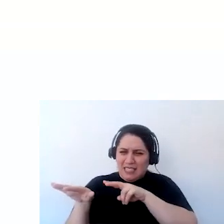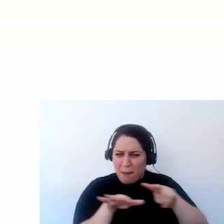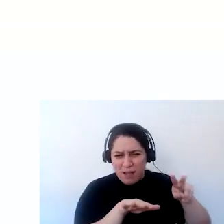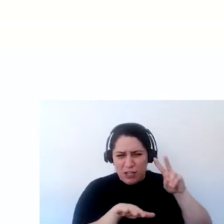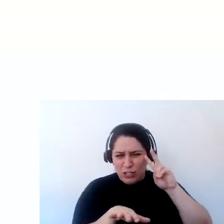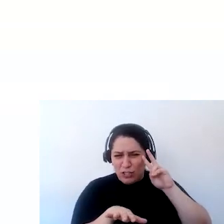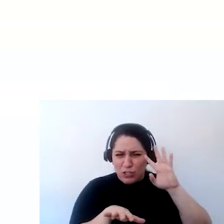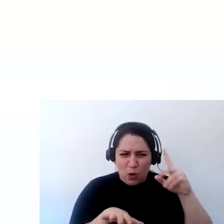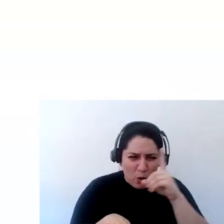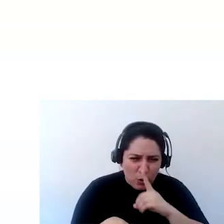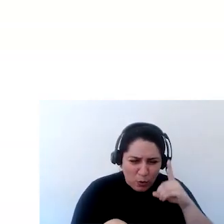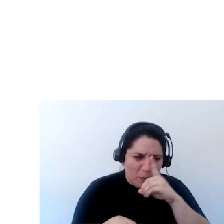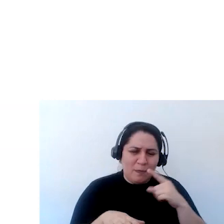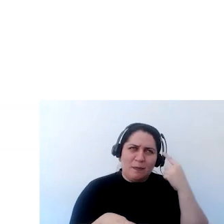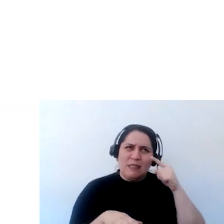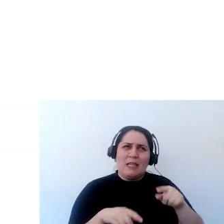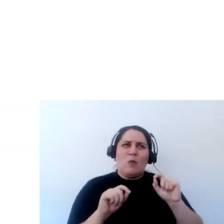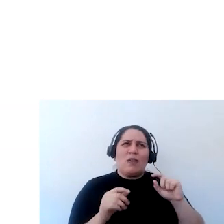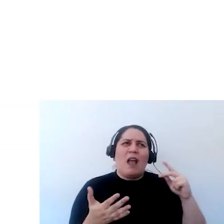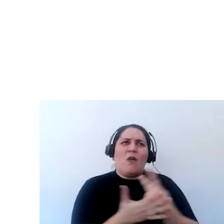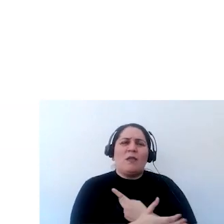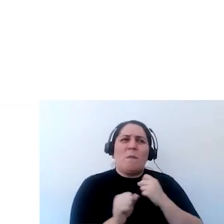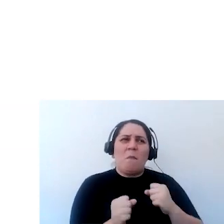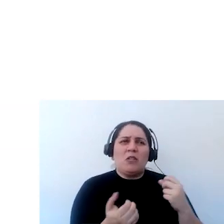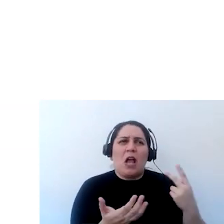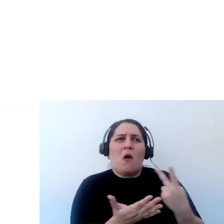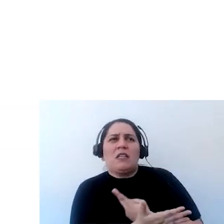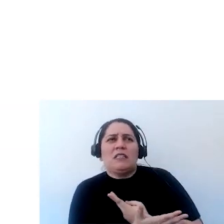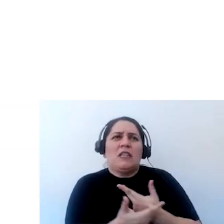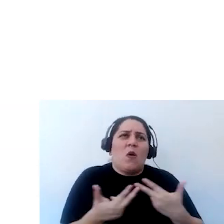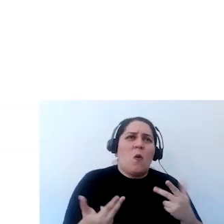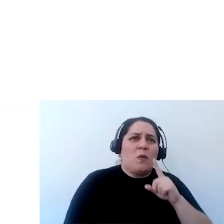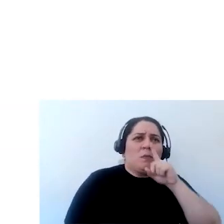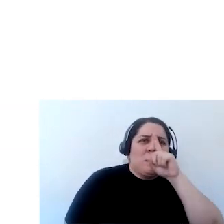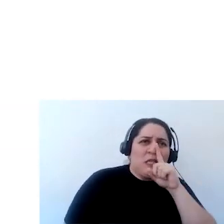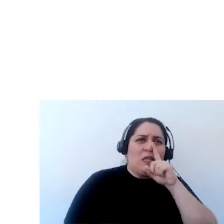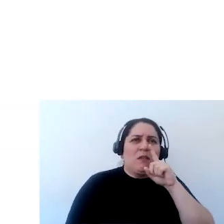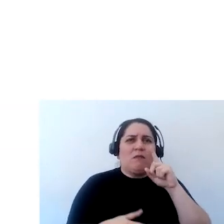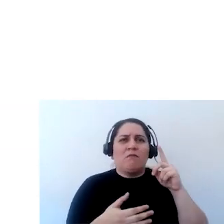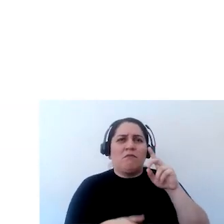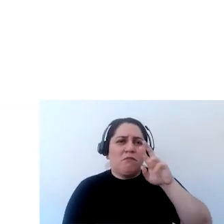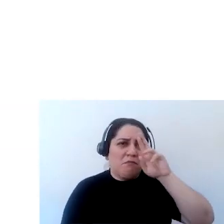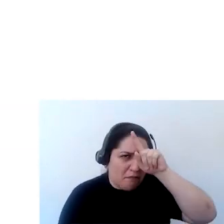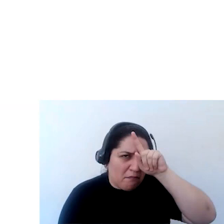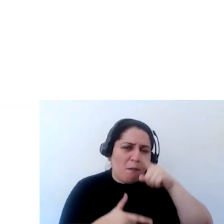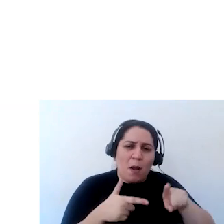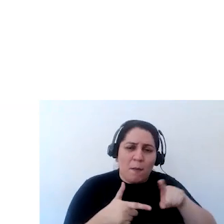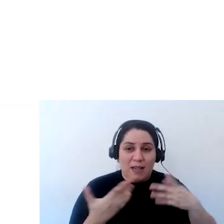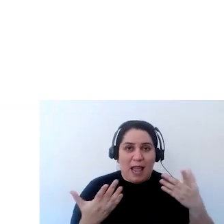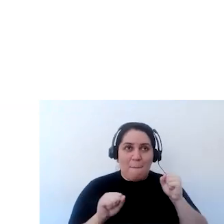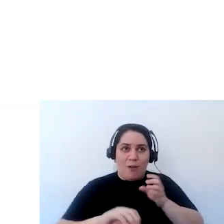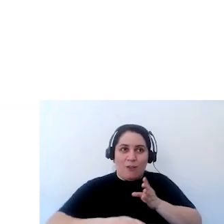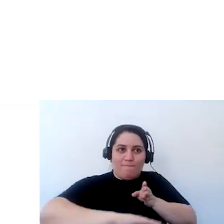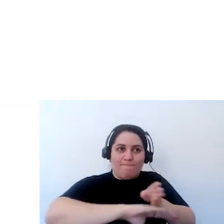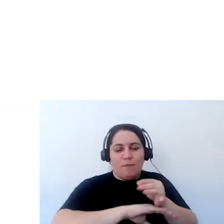o que vai impedir a gente de atingir esse objetivo, o que pode dar errado. Podem atacar o servidor que a aplicação